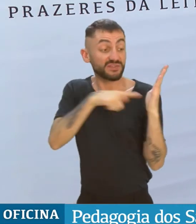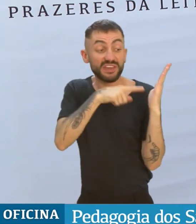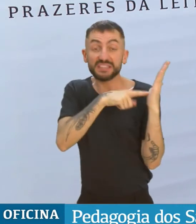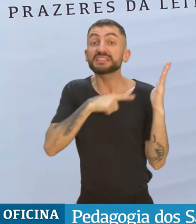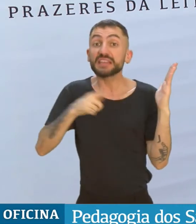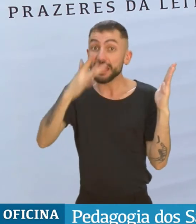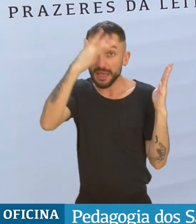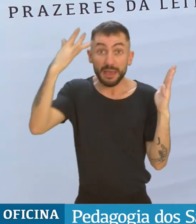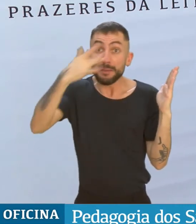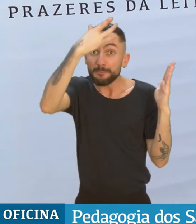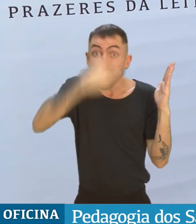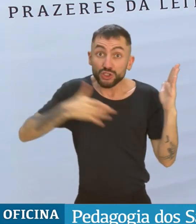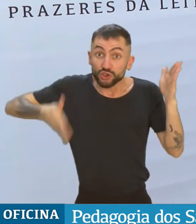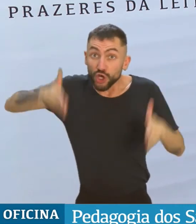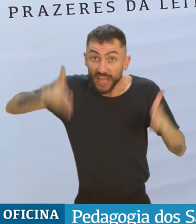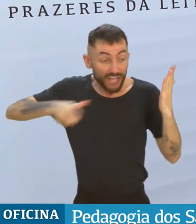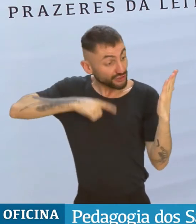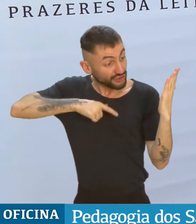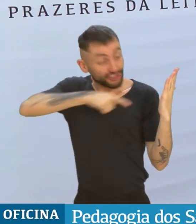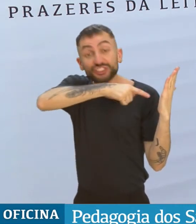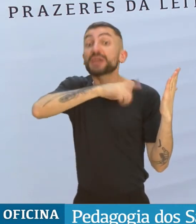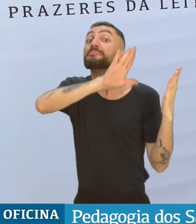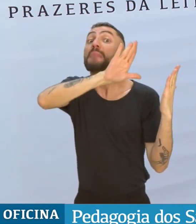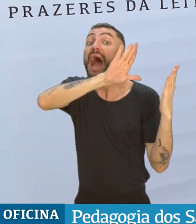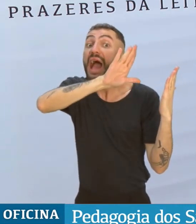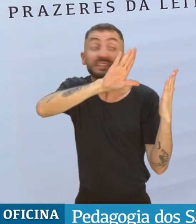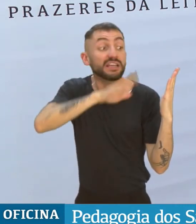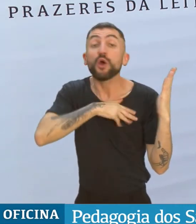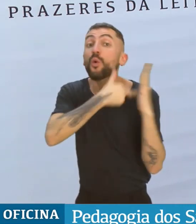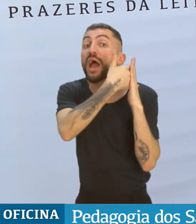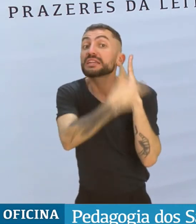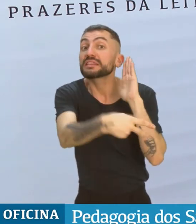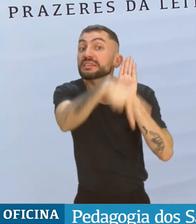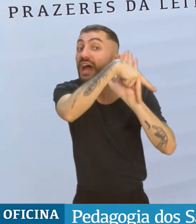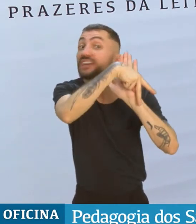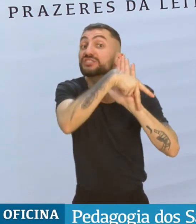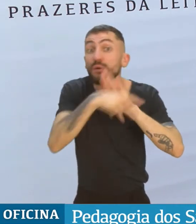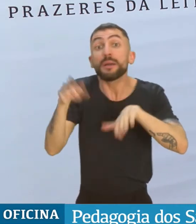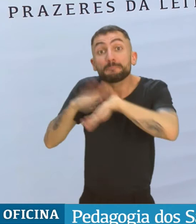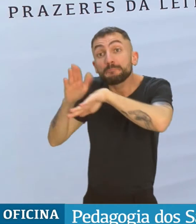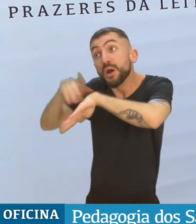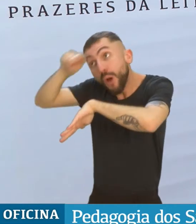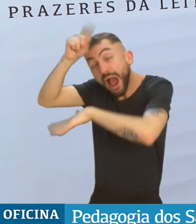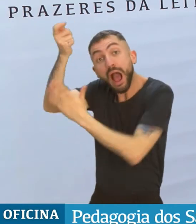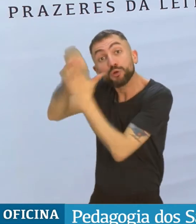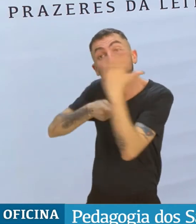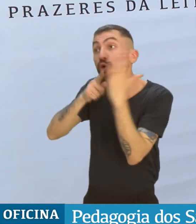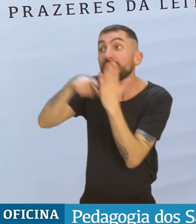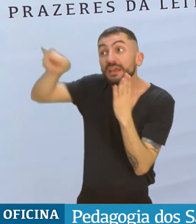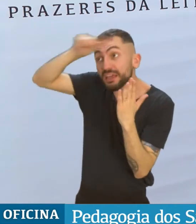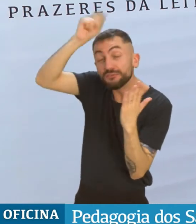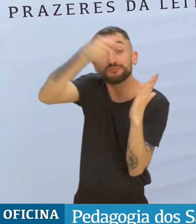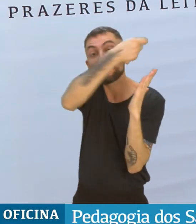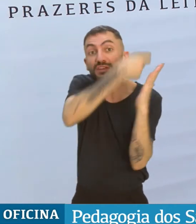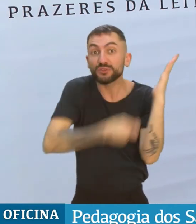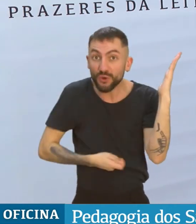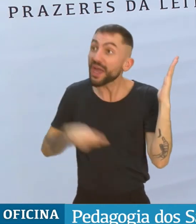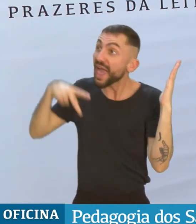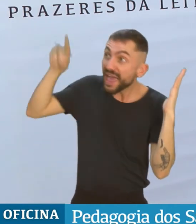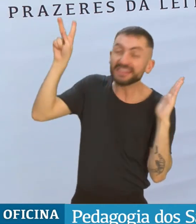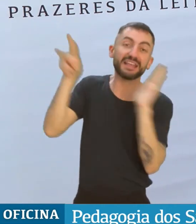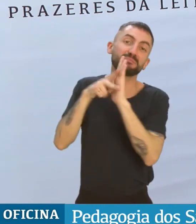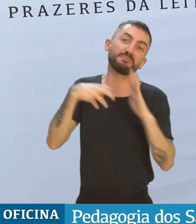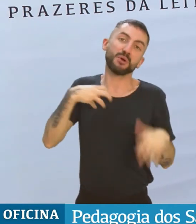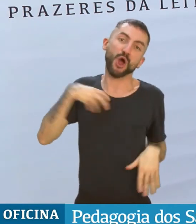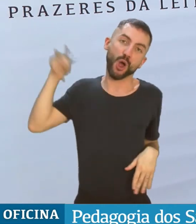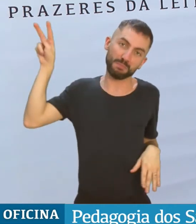personagem, é o estilo, é o próprio autor que transpassa essa, né, essa linha, essa margem aparece. Então,